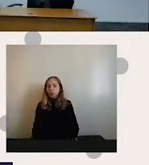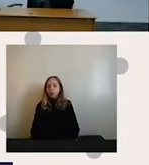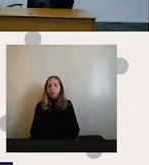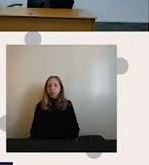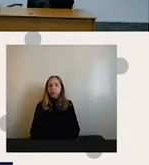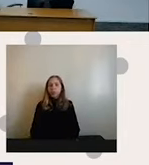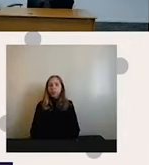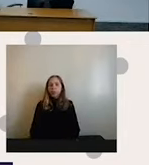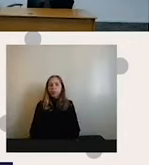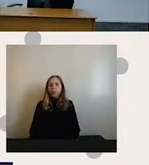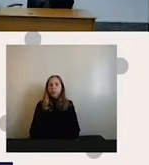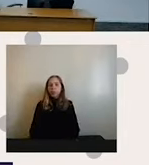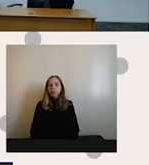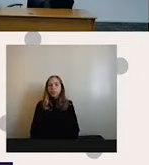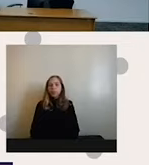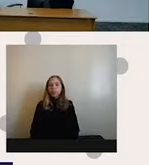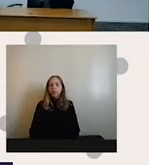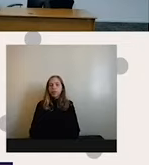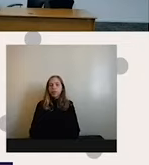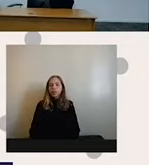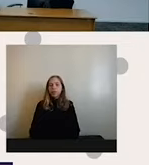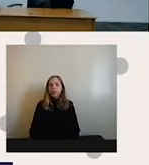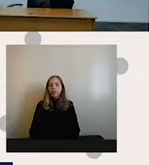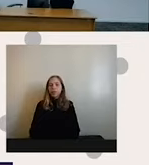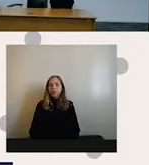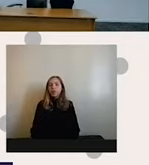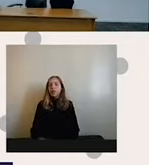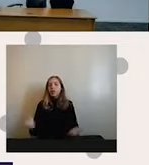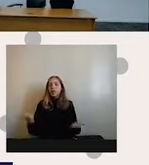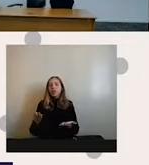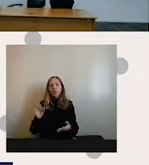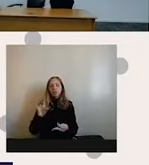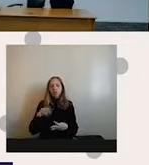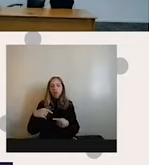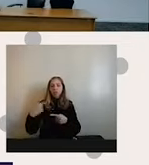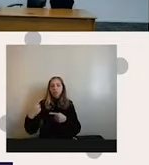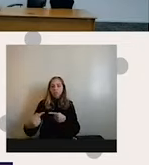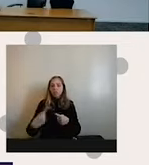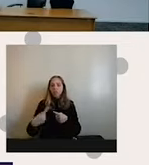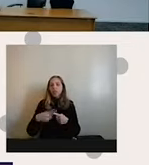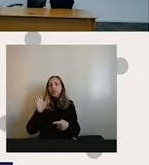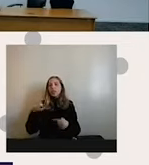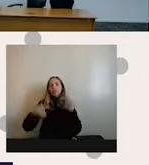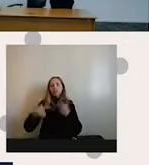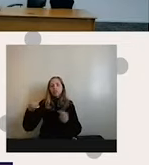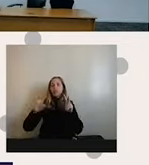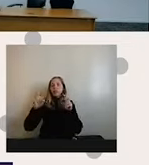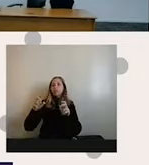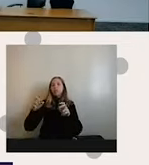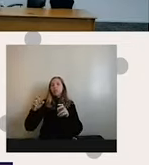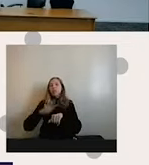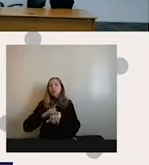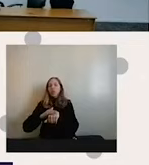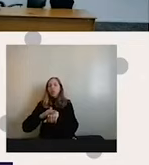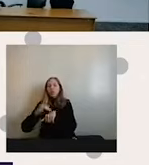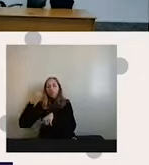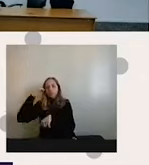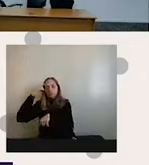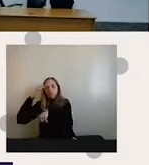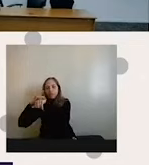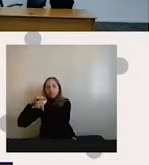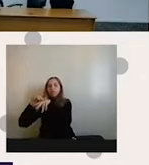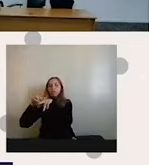Bom, aqui eu vou só passar, que já foi discutido, sobre questões de doenças mentais relacionadas a risco químico,